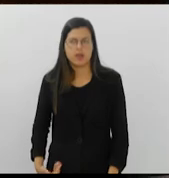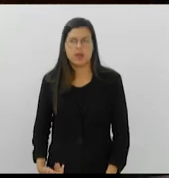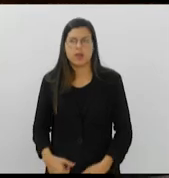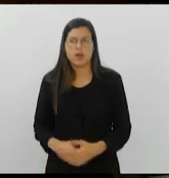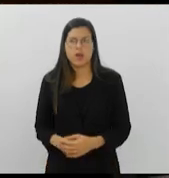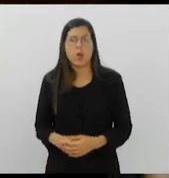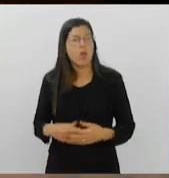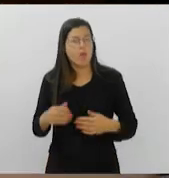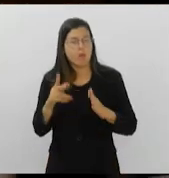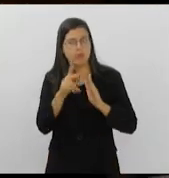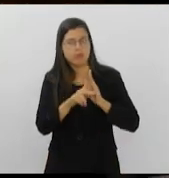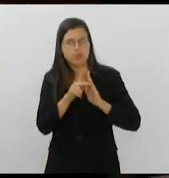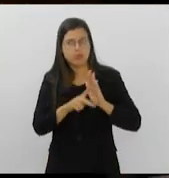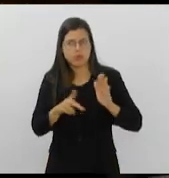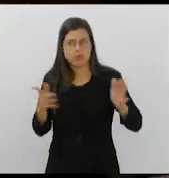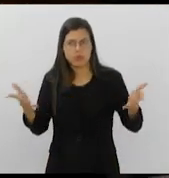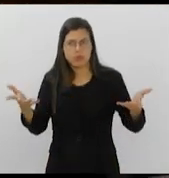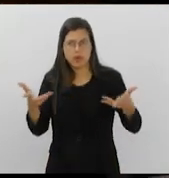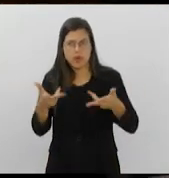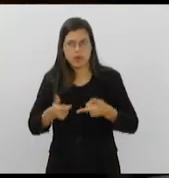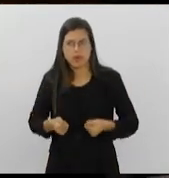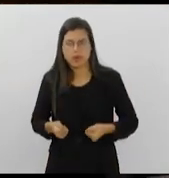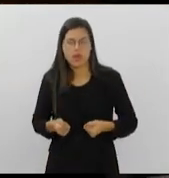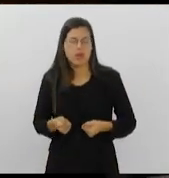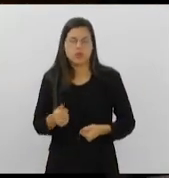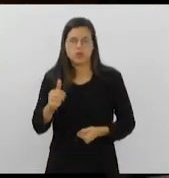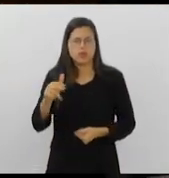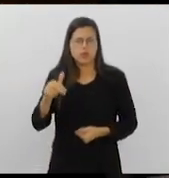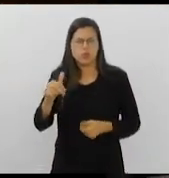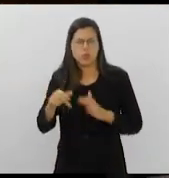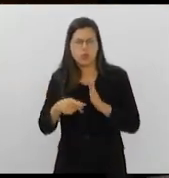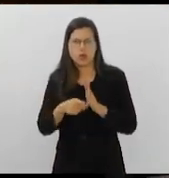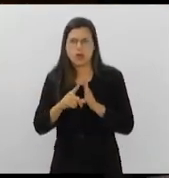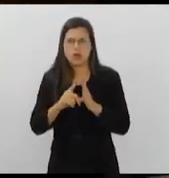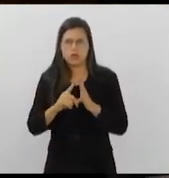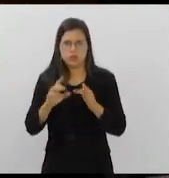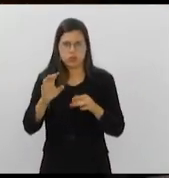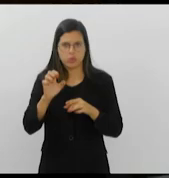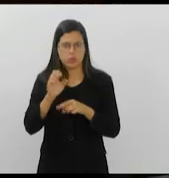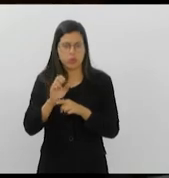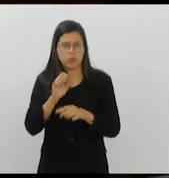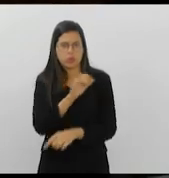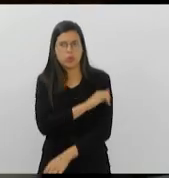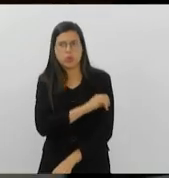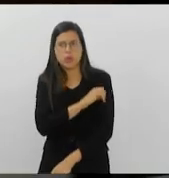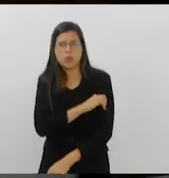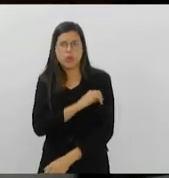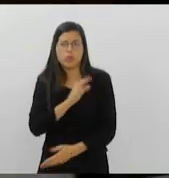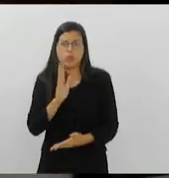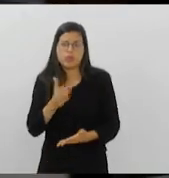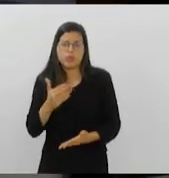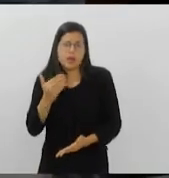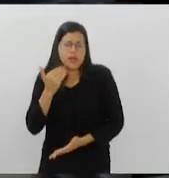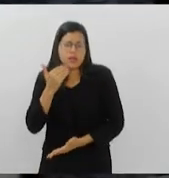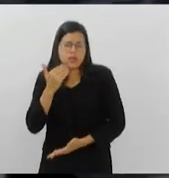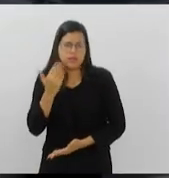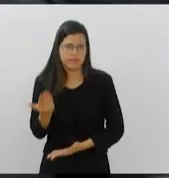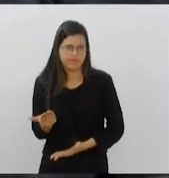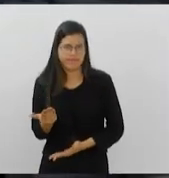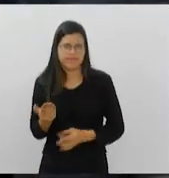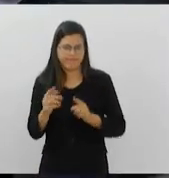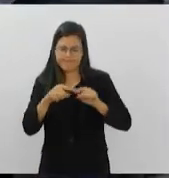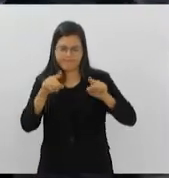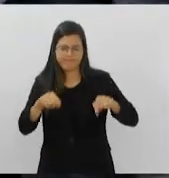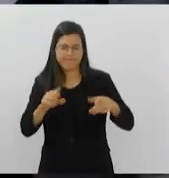de qualidade, em um projeto jamais visto no Estado do Rio, a gente já defasou todo o quadro. O quadro